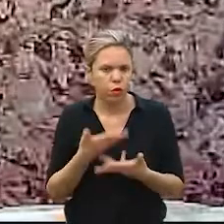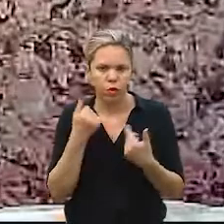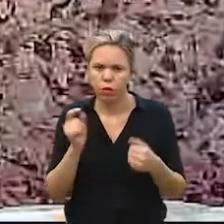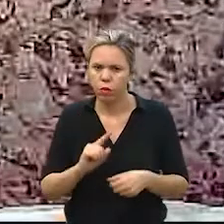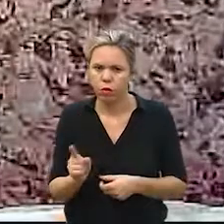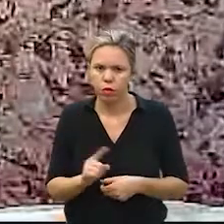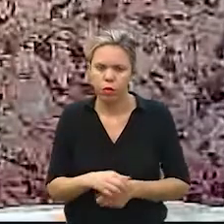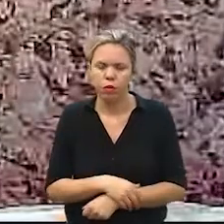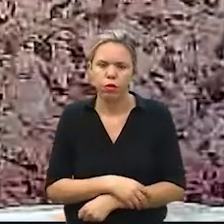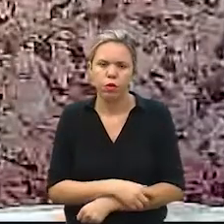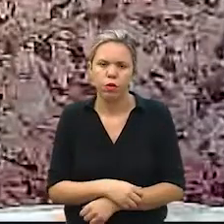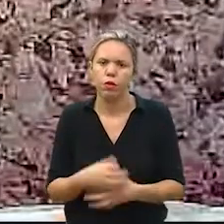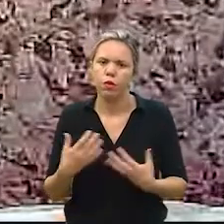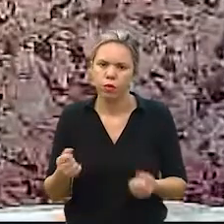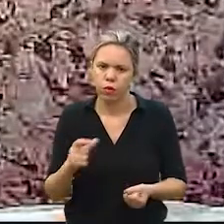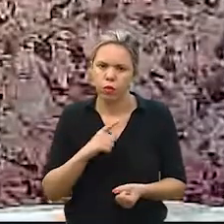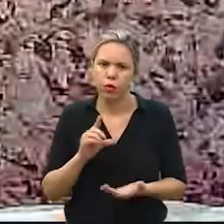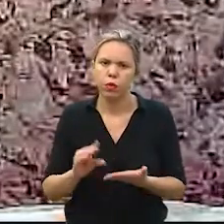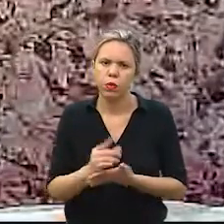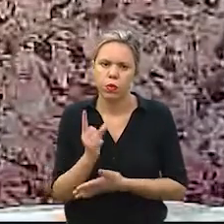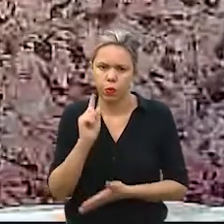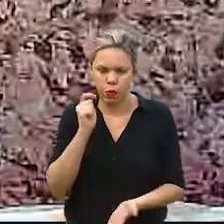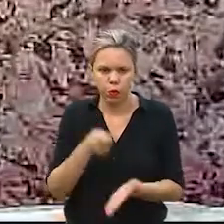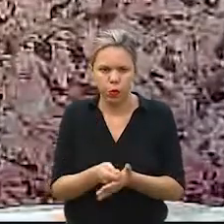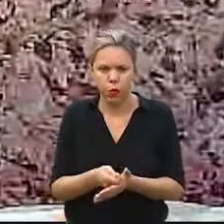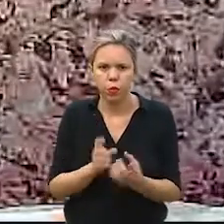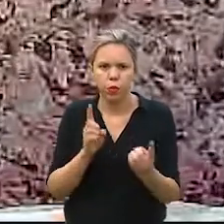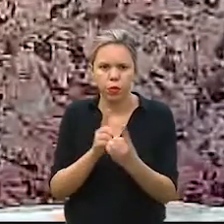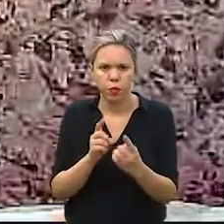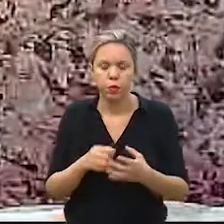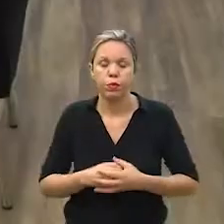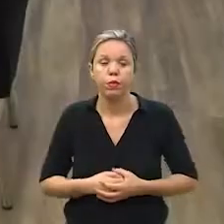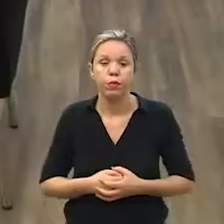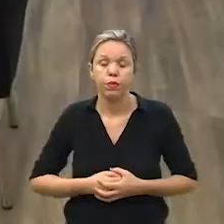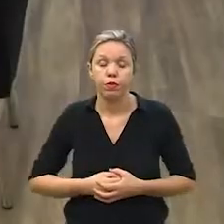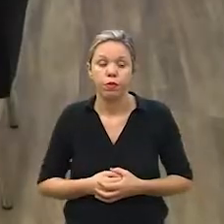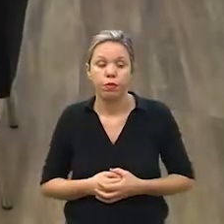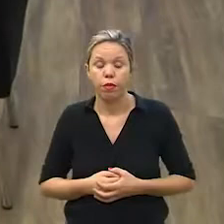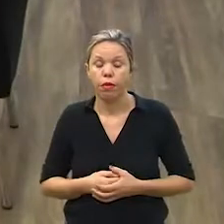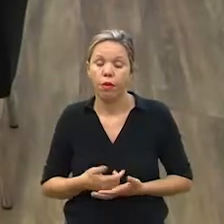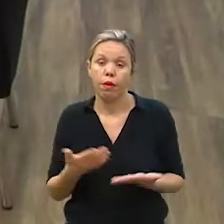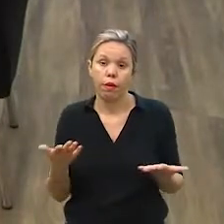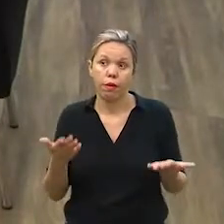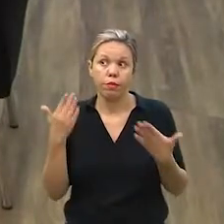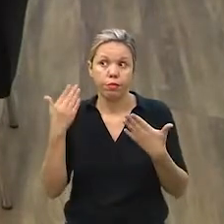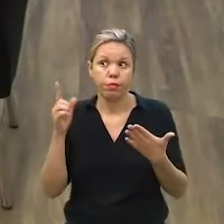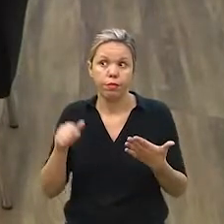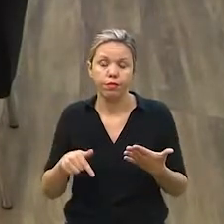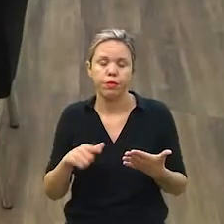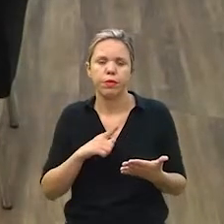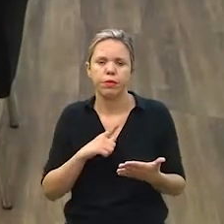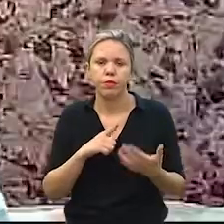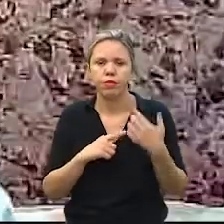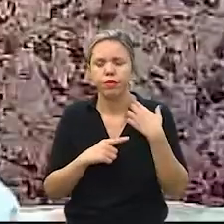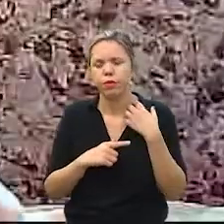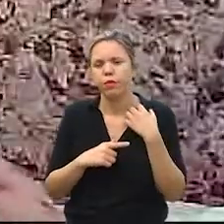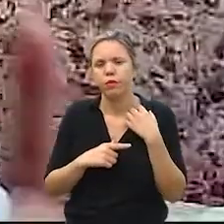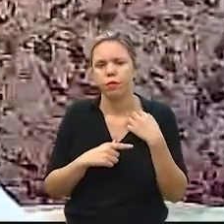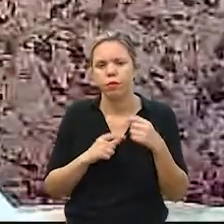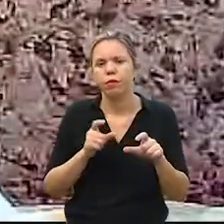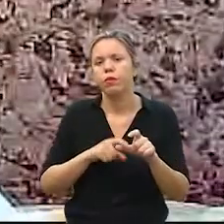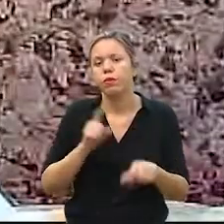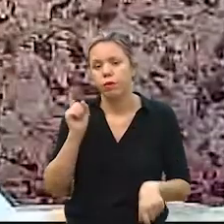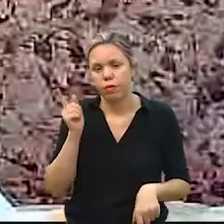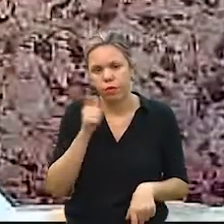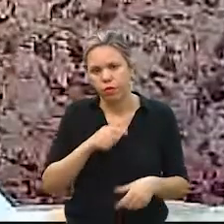melhorar, nós vamos ter um recurso para garantir o atendimento. Felizmente, graças a isso, nós estamos tendo